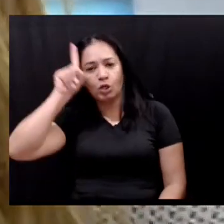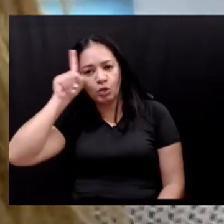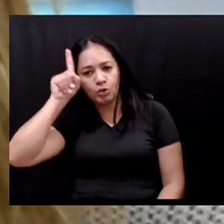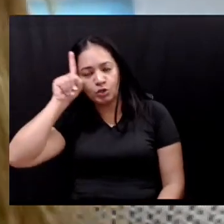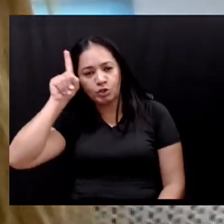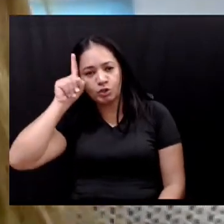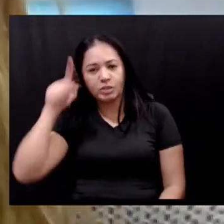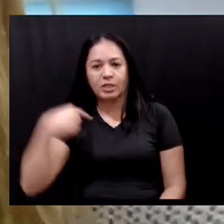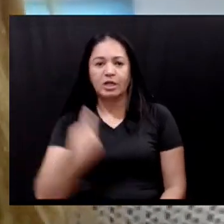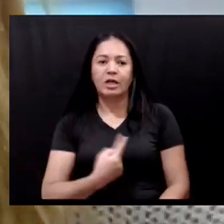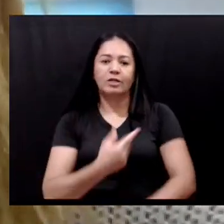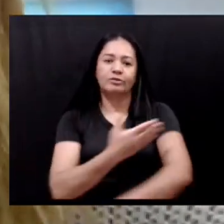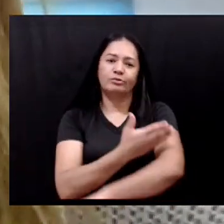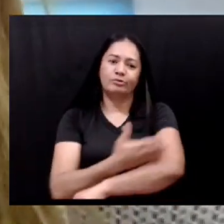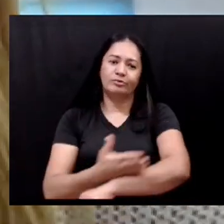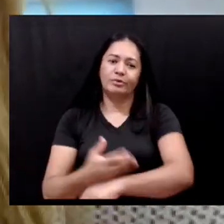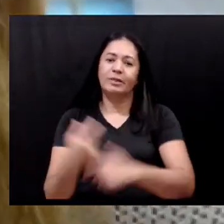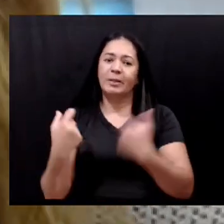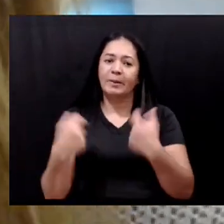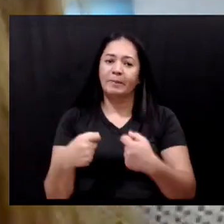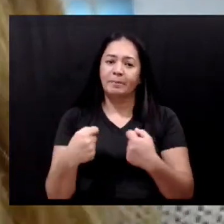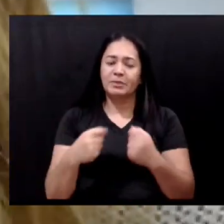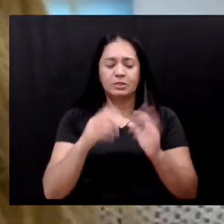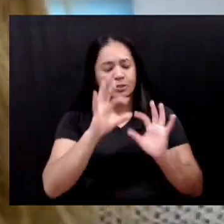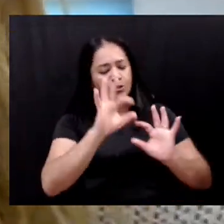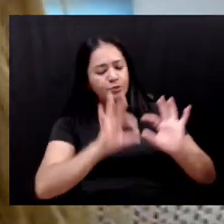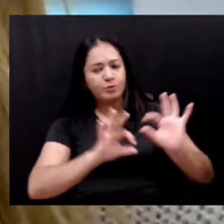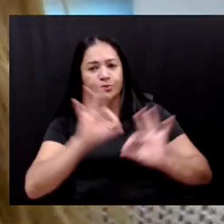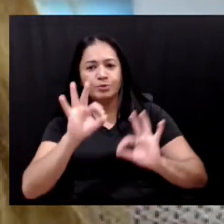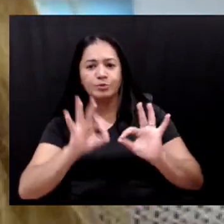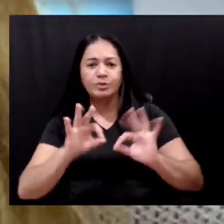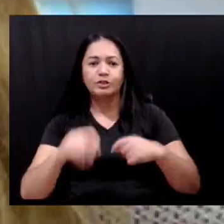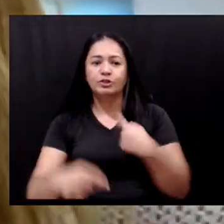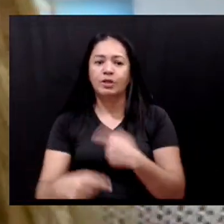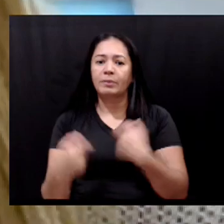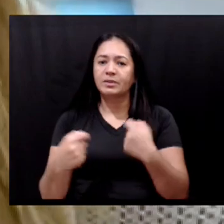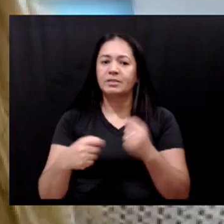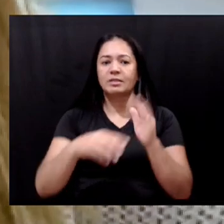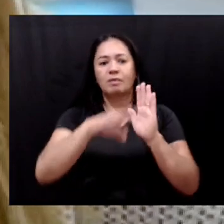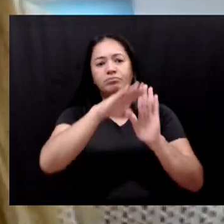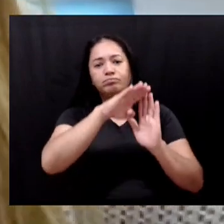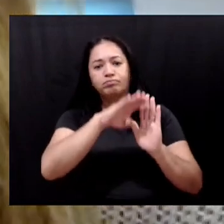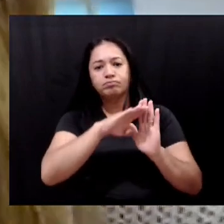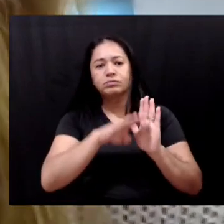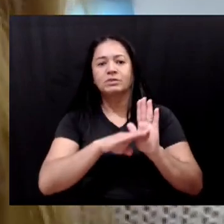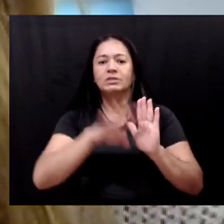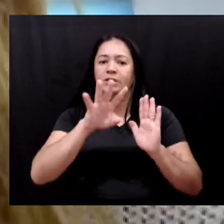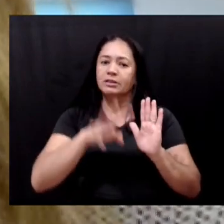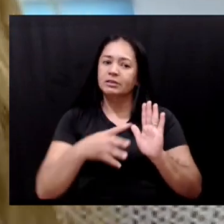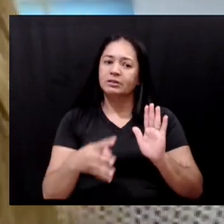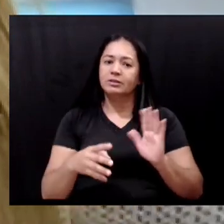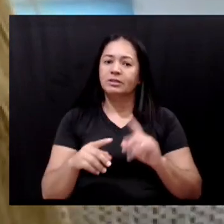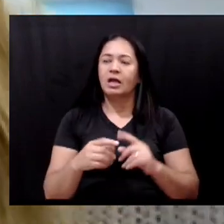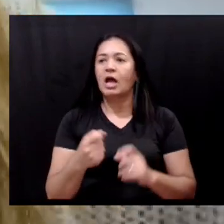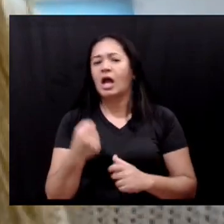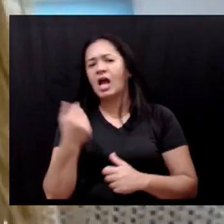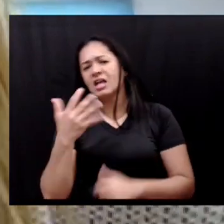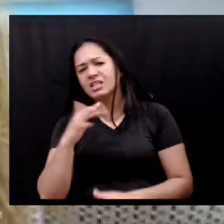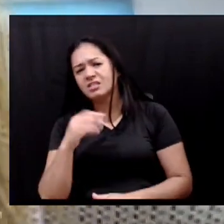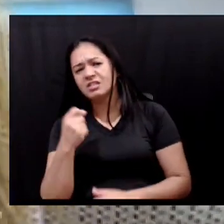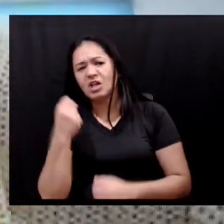ela deve ser organizada. A gente deve ter um cardápio equilibrado. As exceções, elas precisam ser no final de semana, para